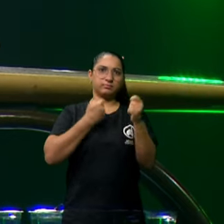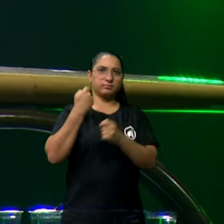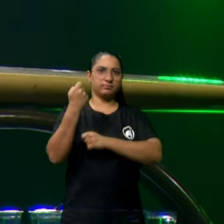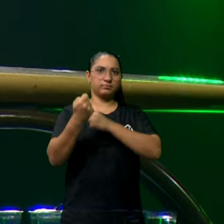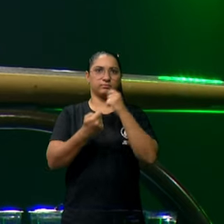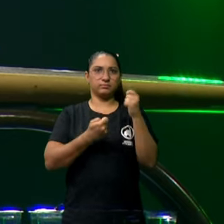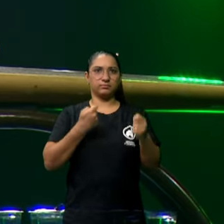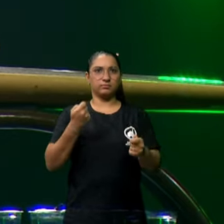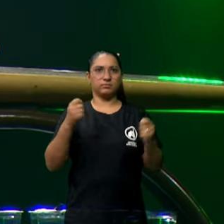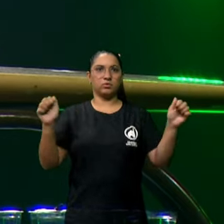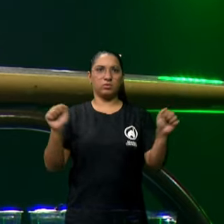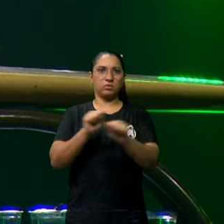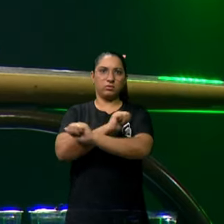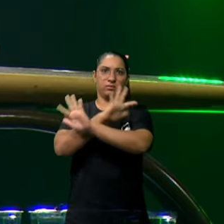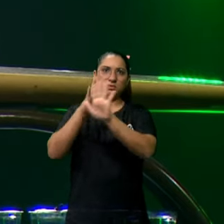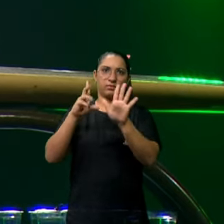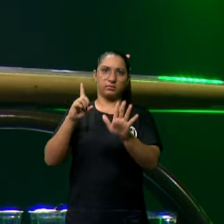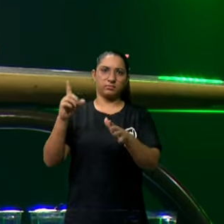aleluia